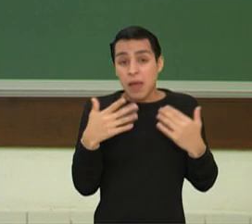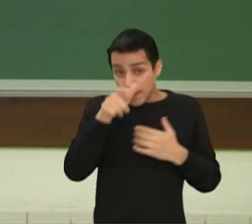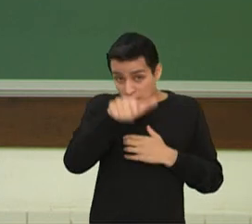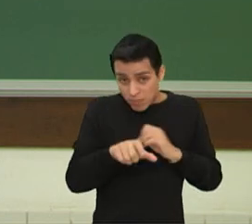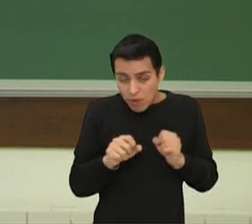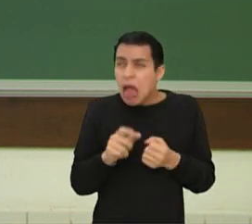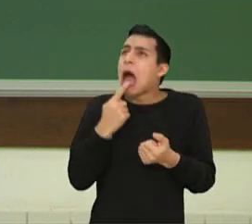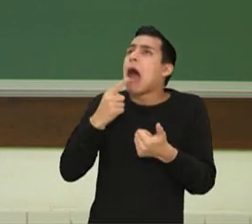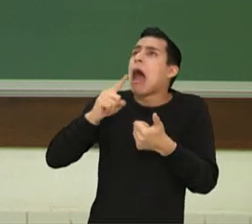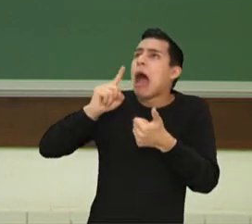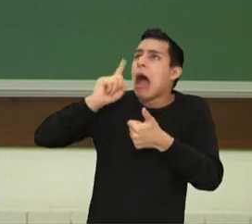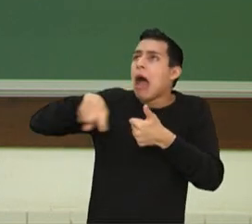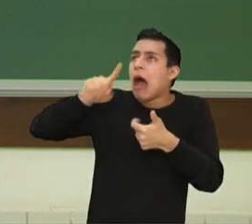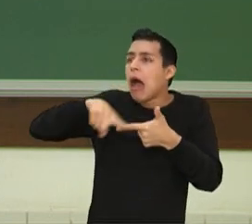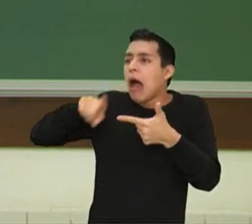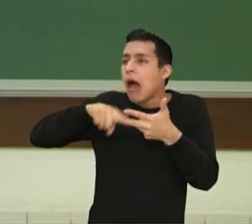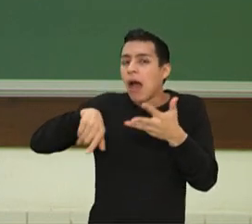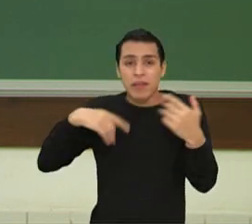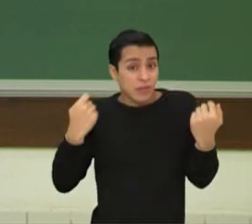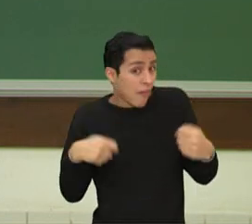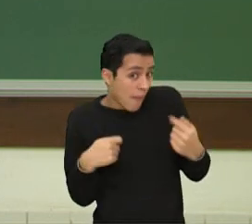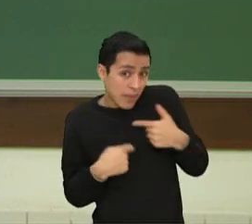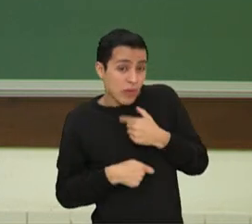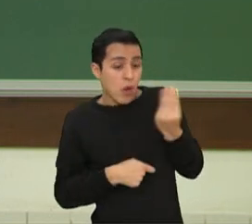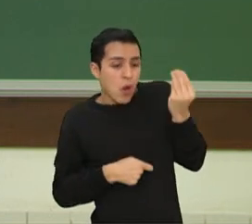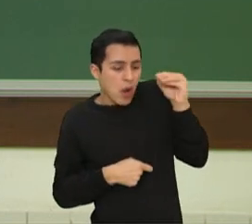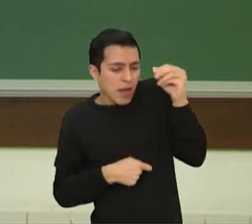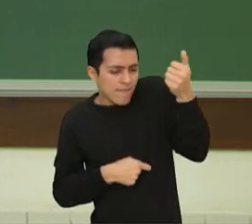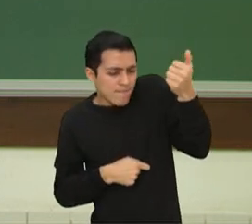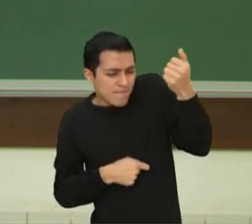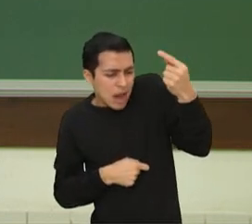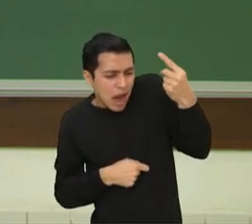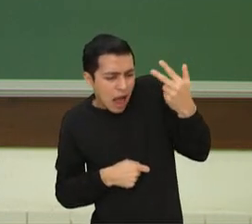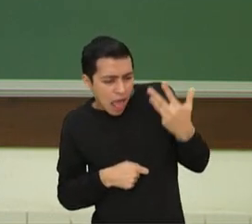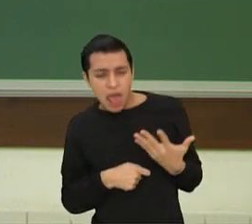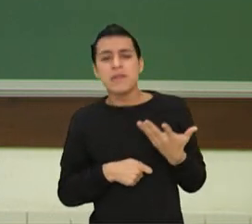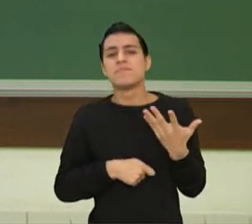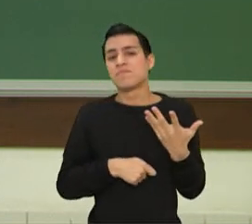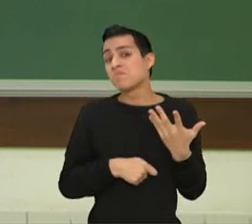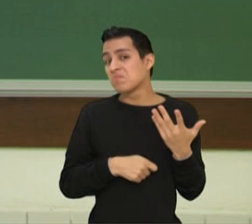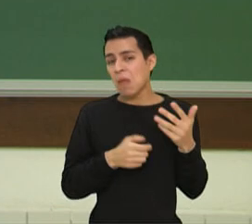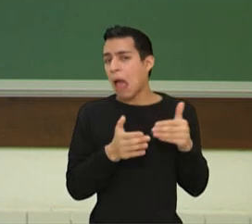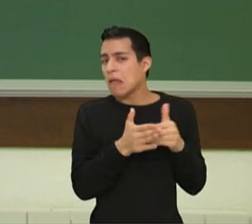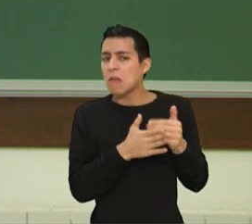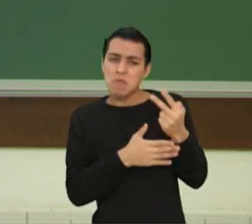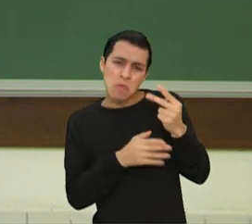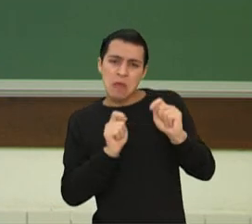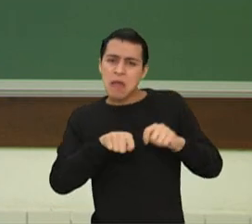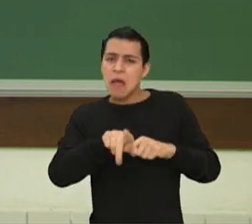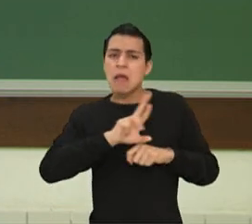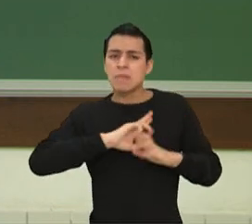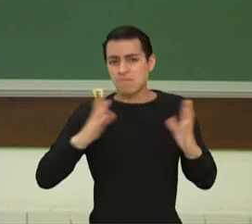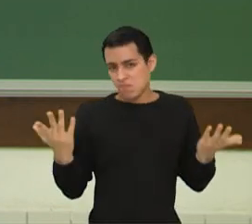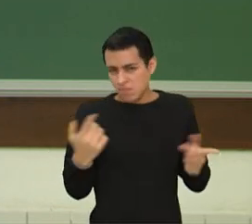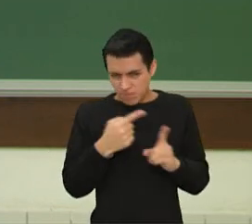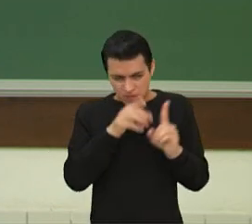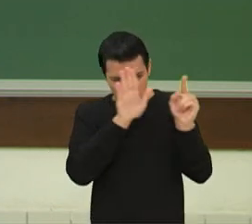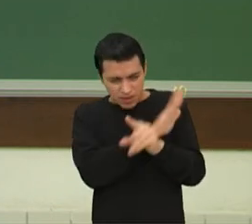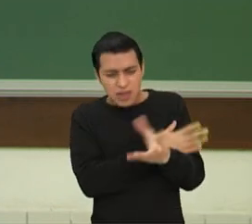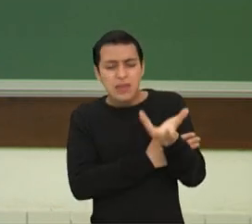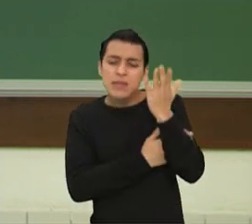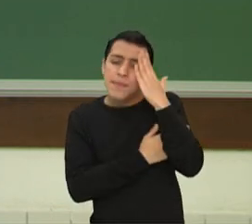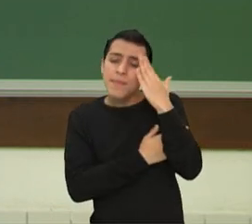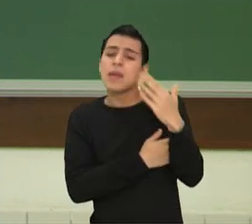mais de uma opção, então eu terei que deixar disponível várias opções e pelo menos duas a pessoa terá que responder, porque a pergunta quer